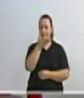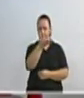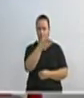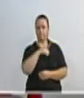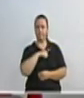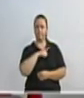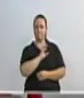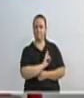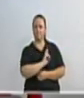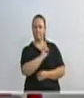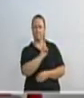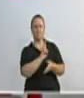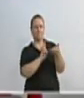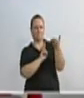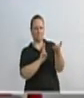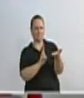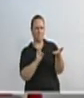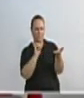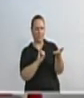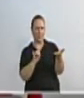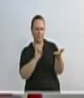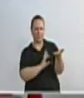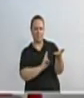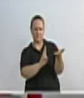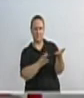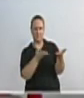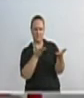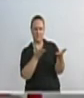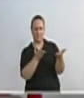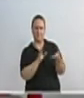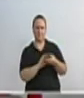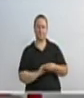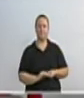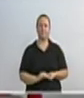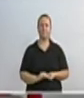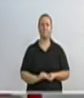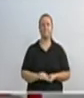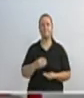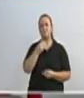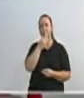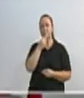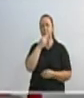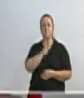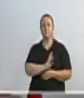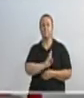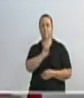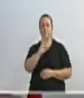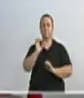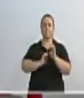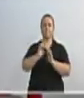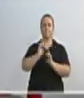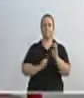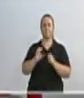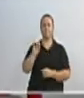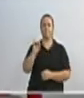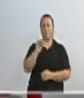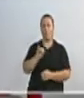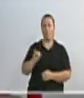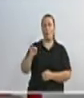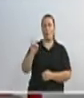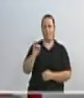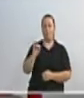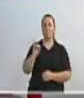eu não me recordo agora o representante da OI aqui, né? O senhor que representa a OI, nós corremos o risco, a